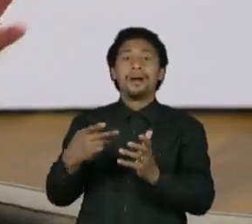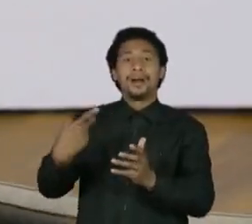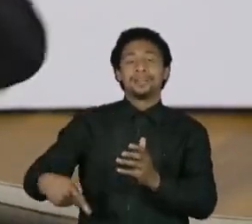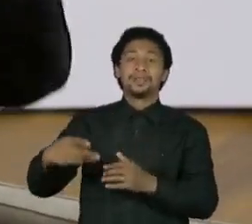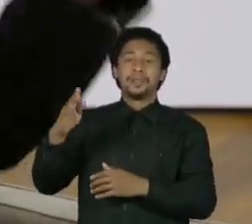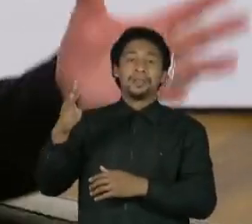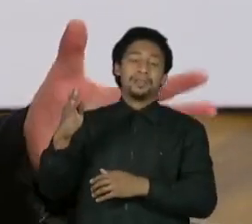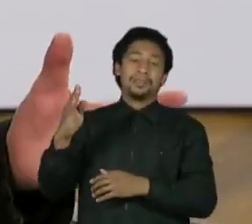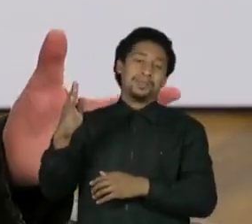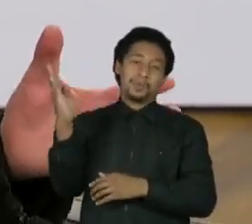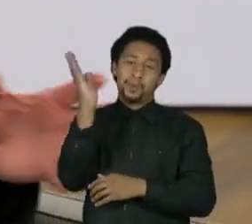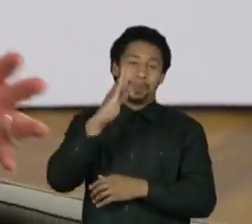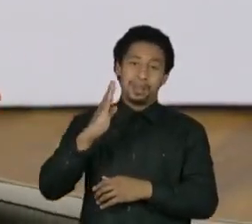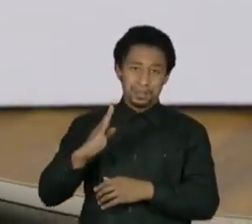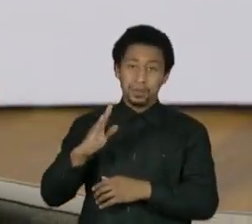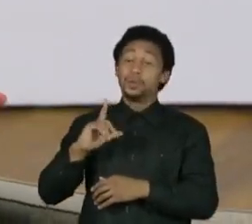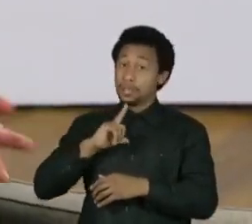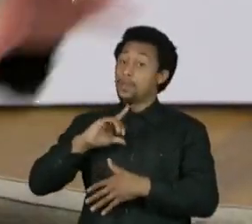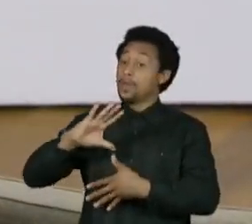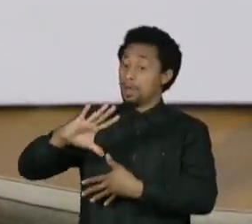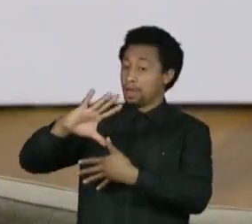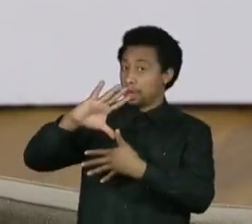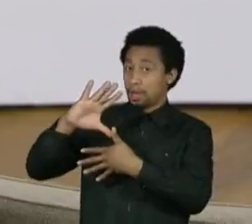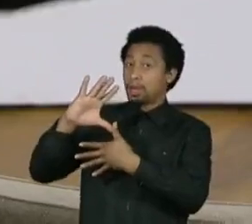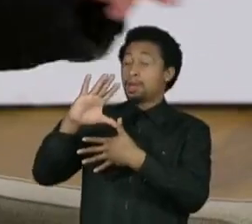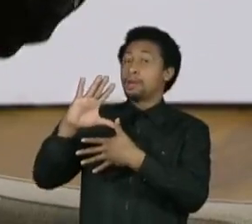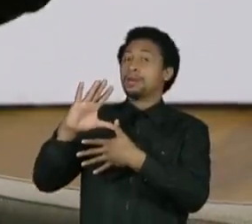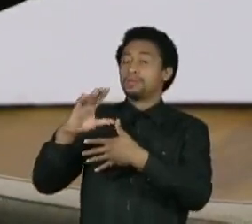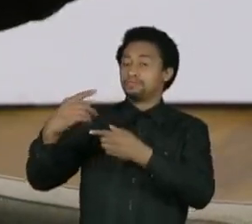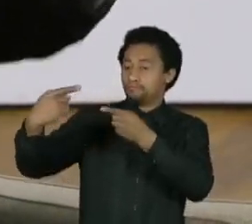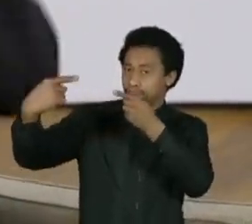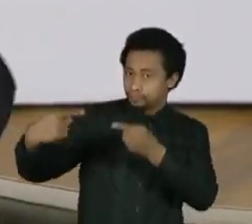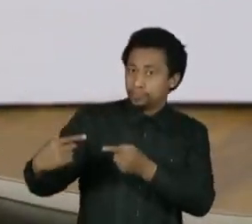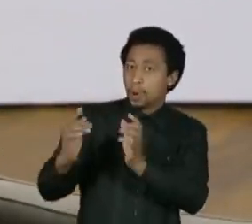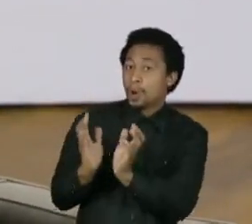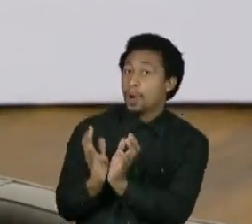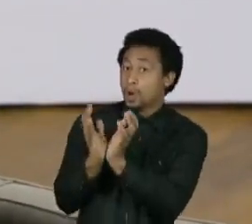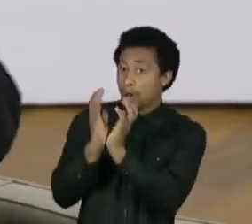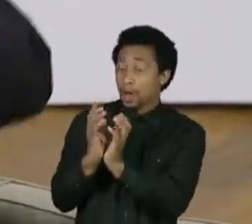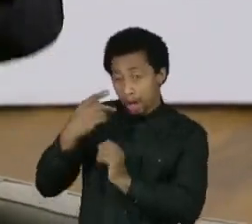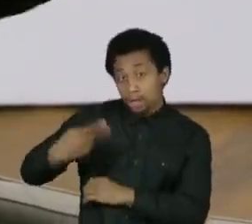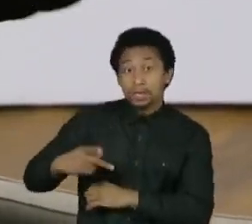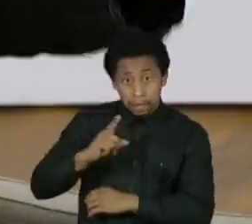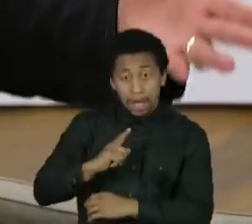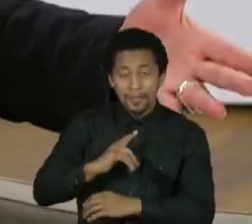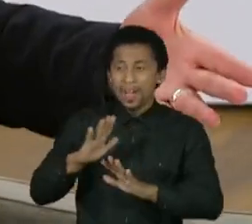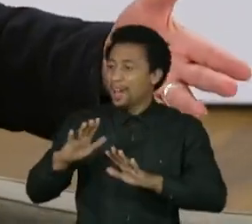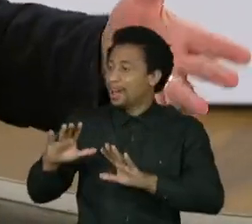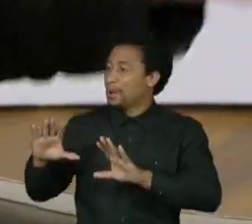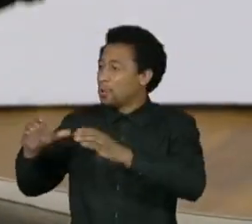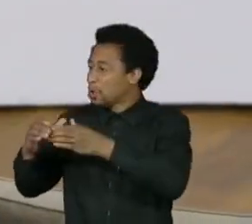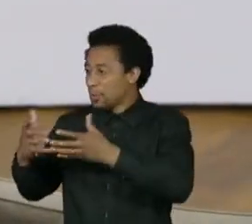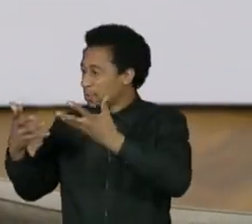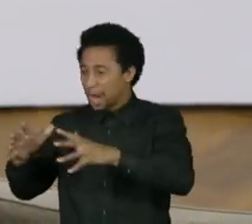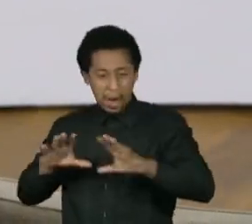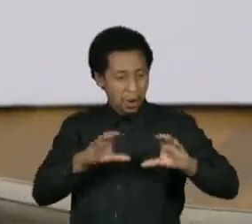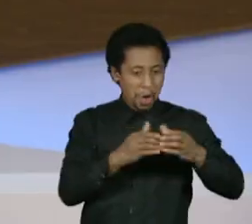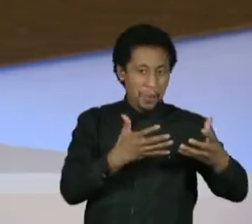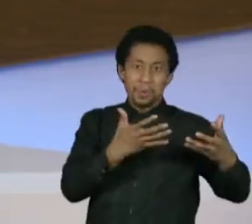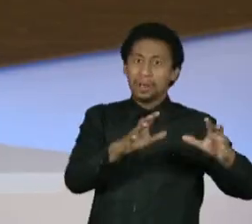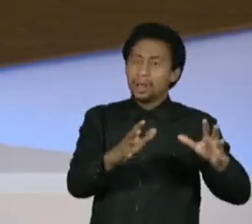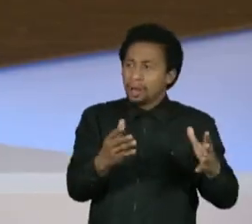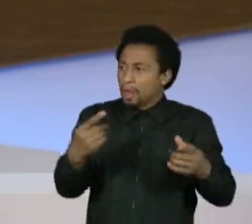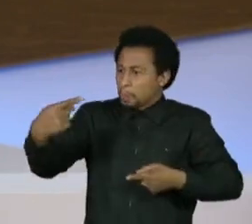na Colômbia, em plena pandemia. Uma não quis, o outro não quis. O governo federal, com a CBF na